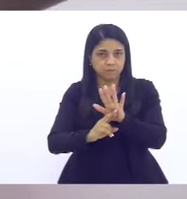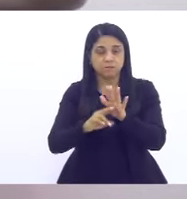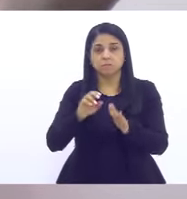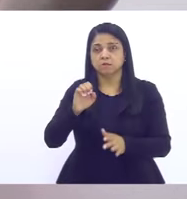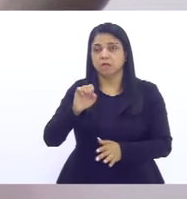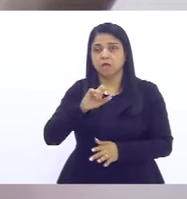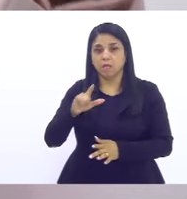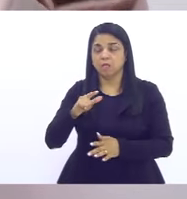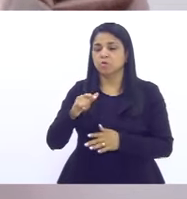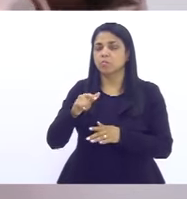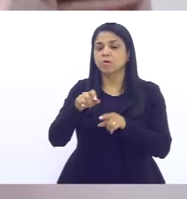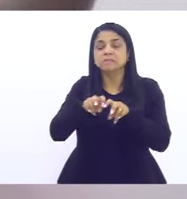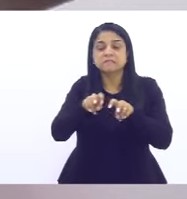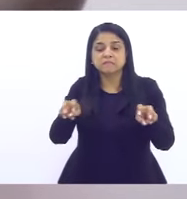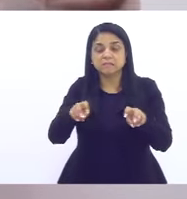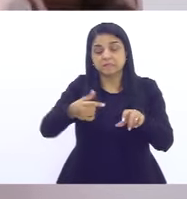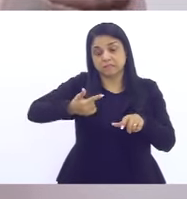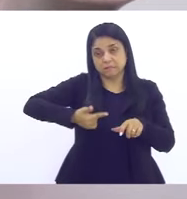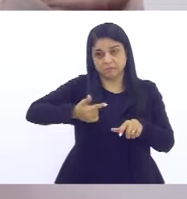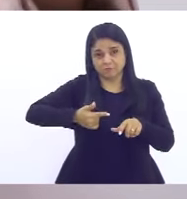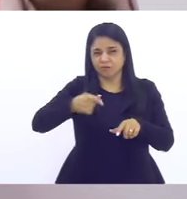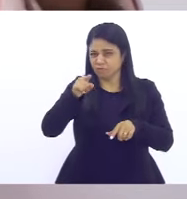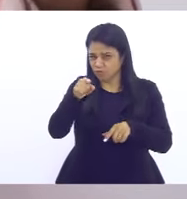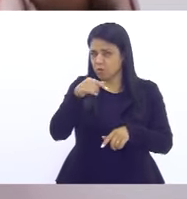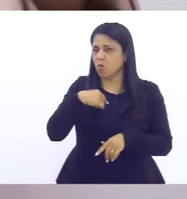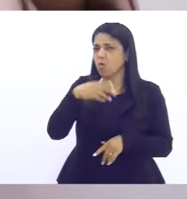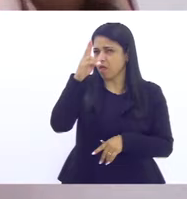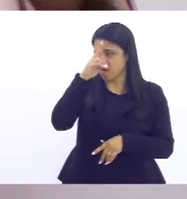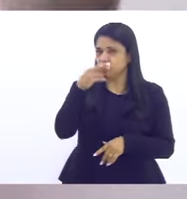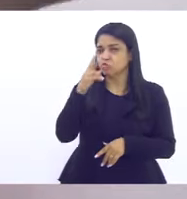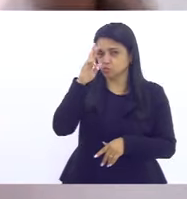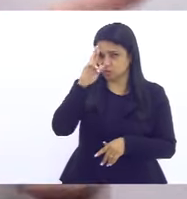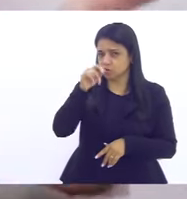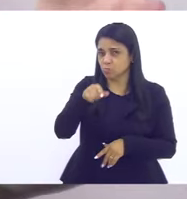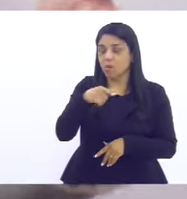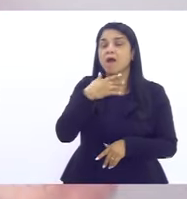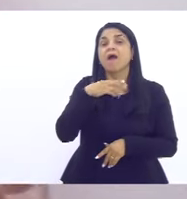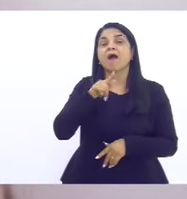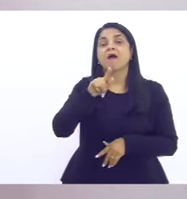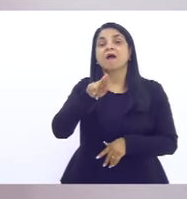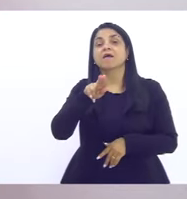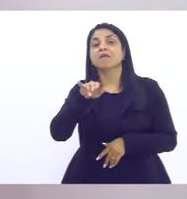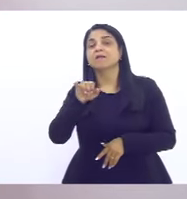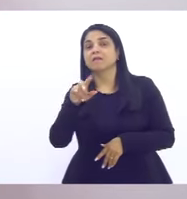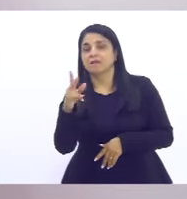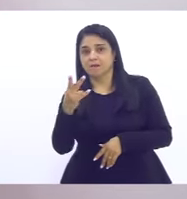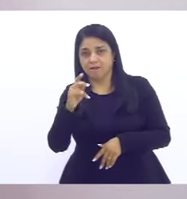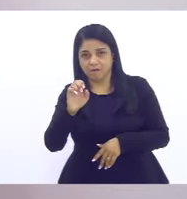aí na segunda fileira, mas foi o senhor que fez... Guilherme, senhor Guilherme.